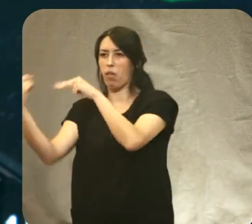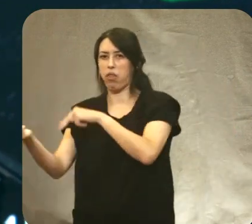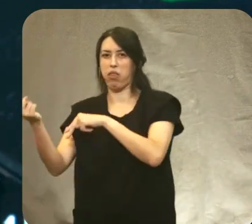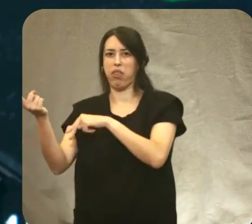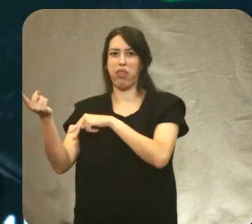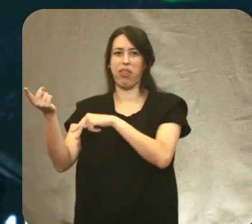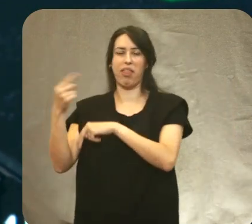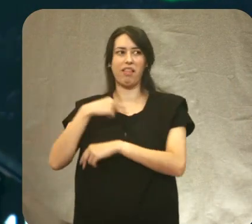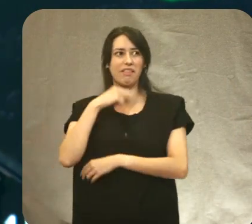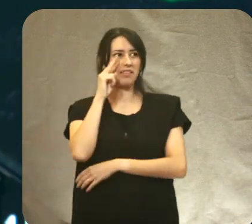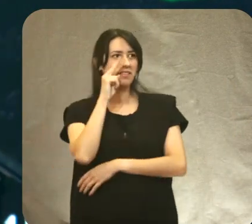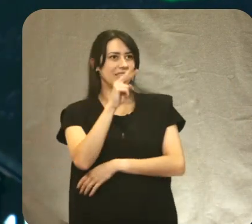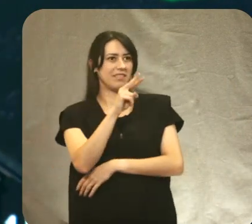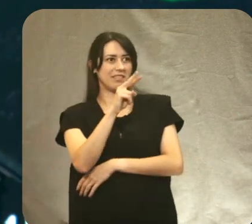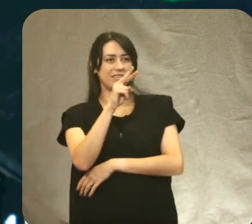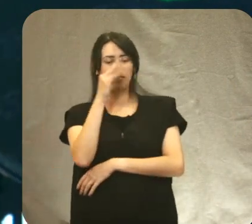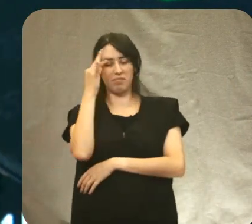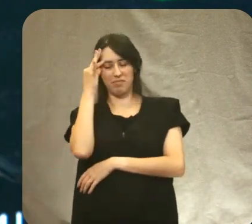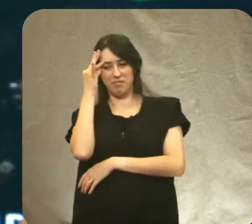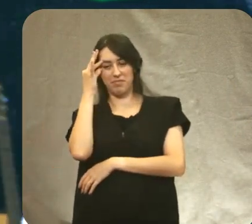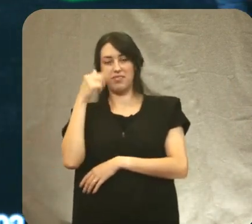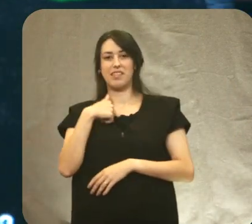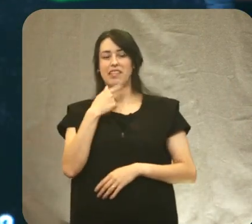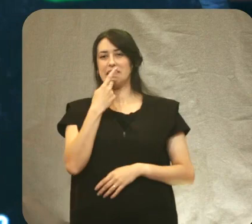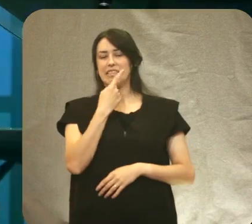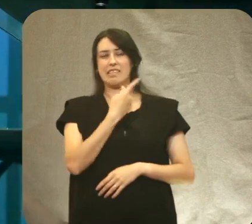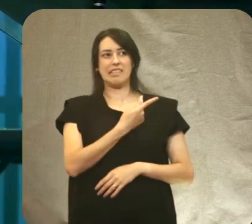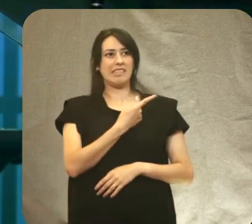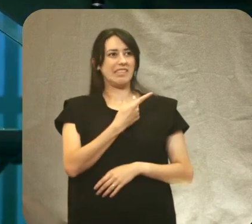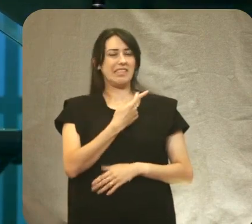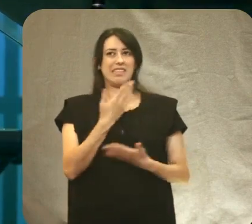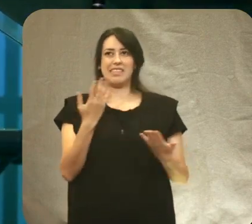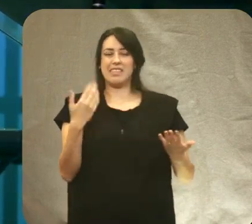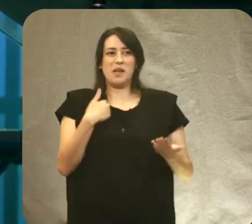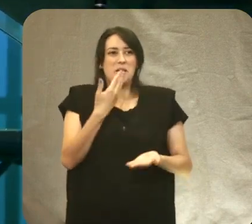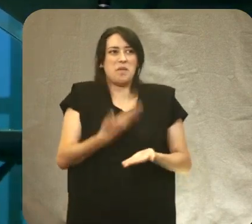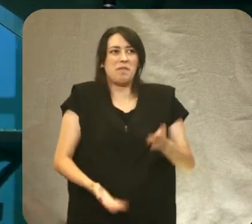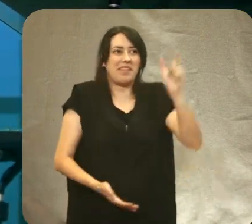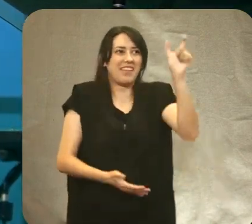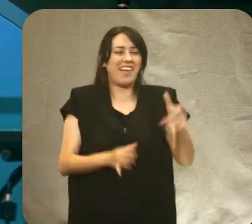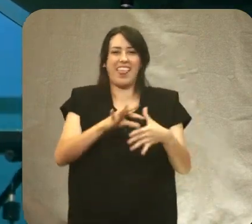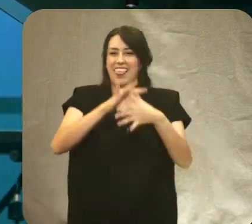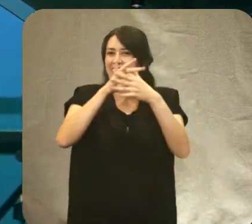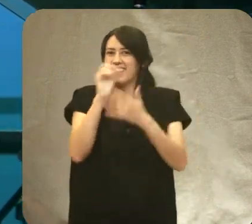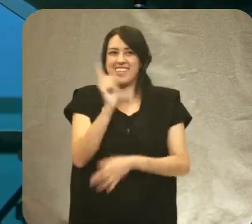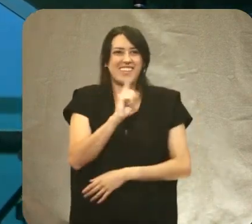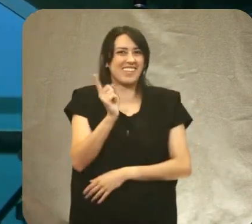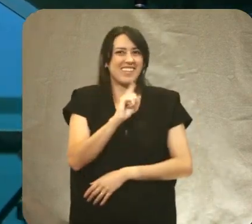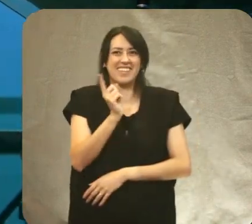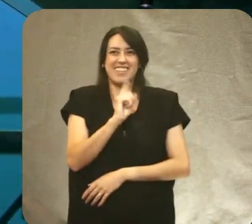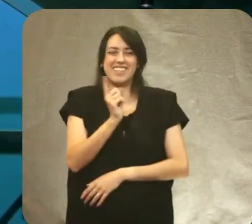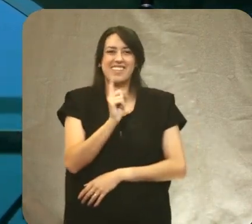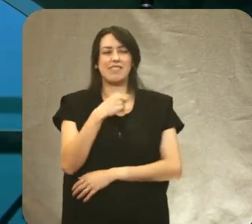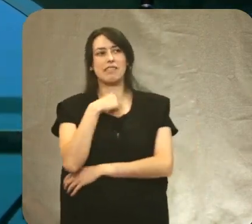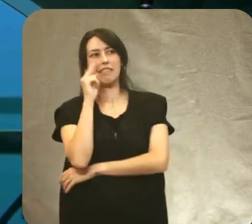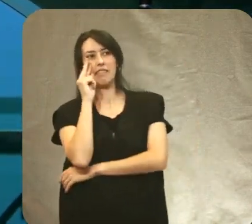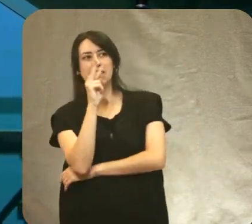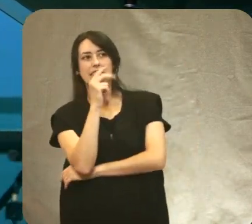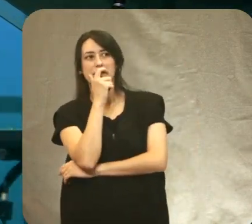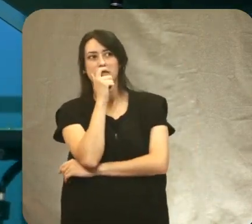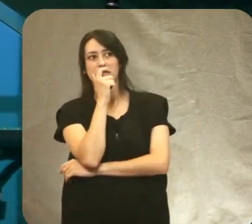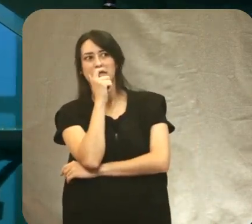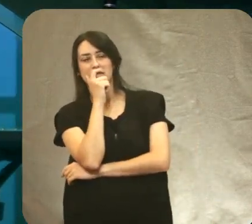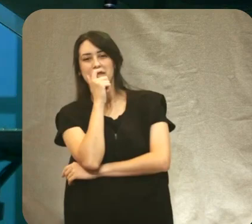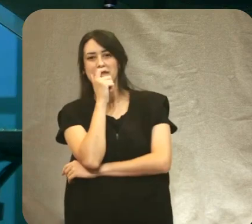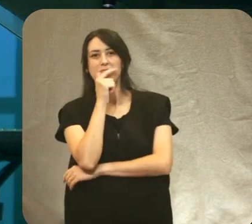bênção de futebol. Eu falei, ai, agora eu vou perder o líder. Eu fiquei olhando o que ele ia fazer.